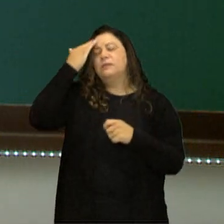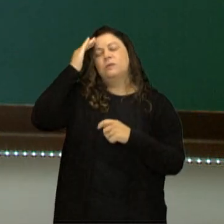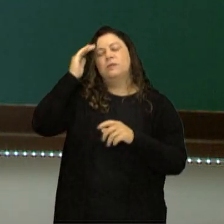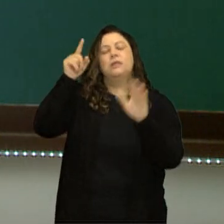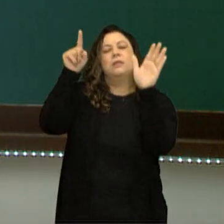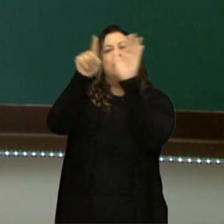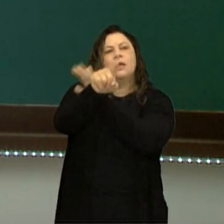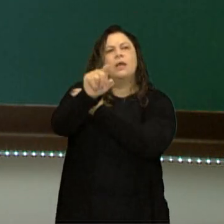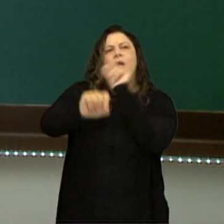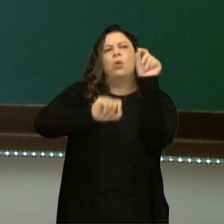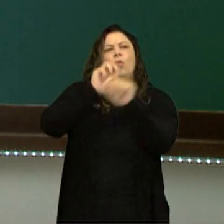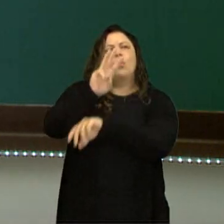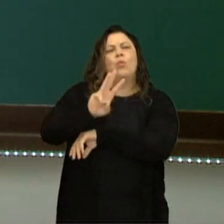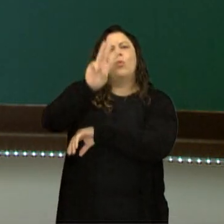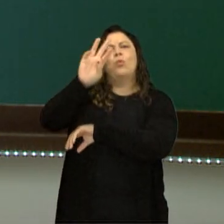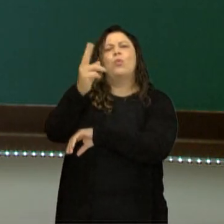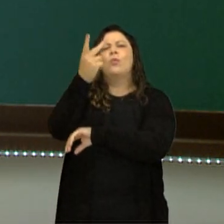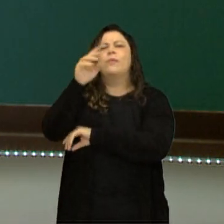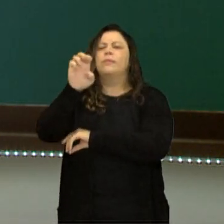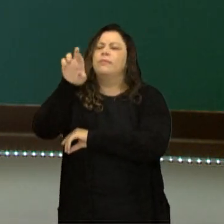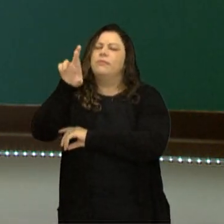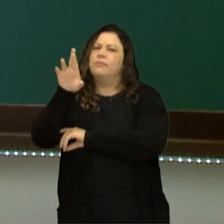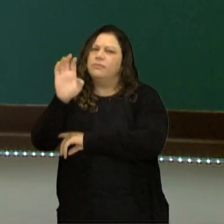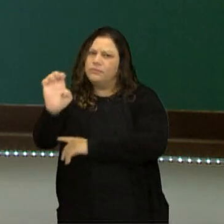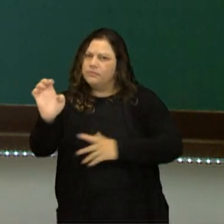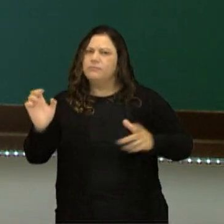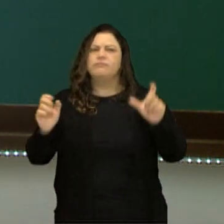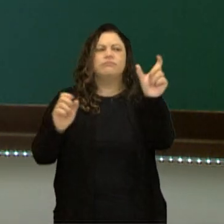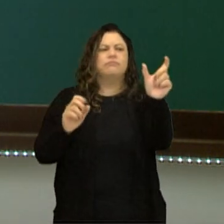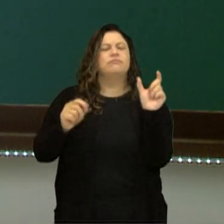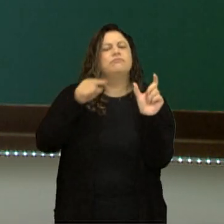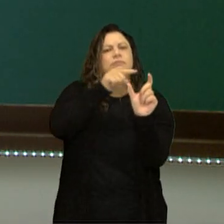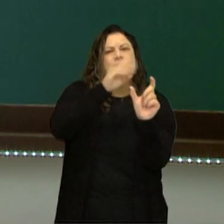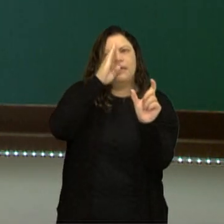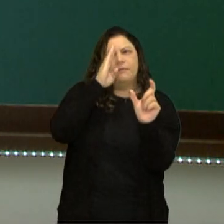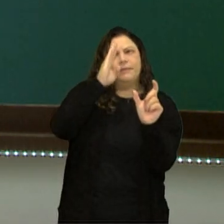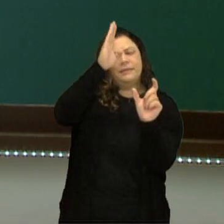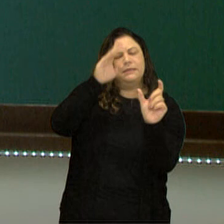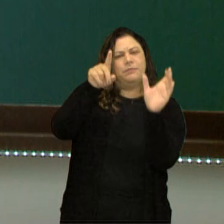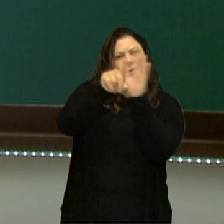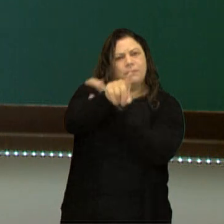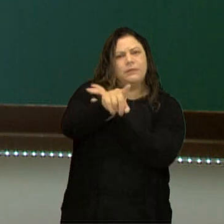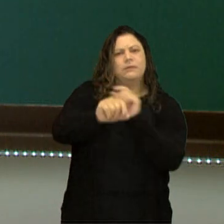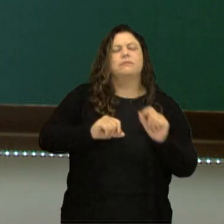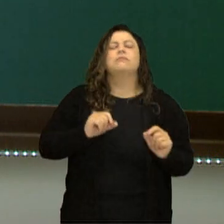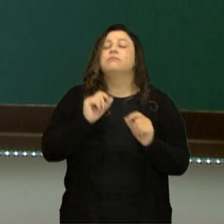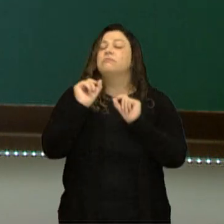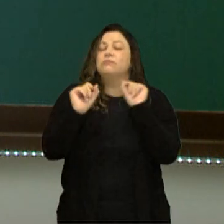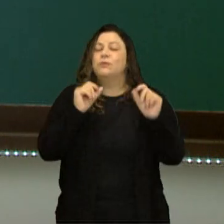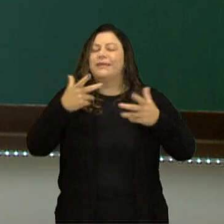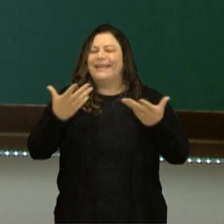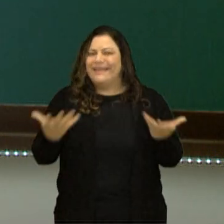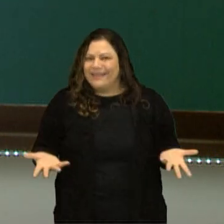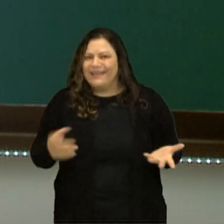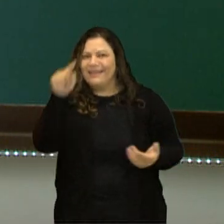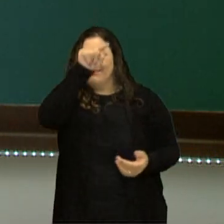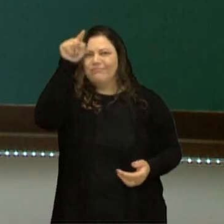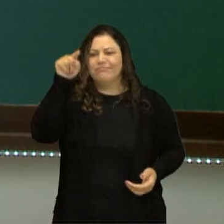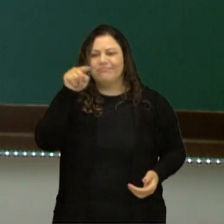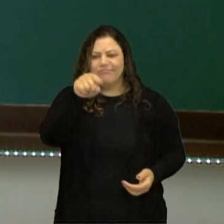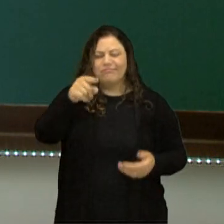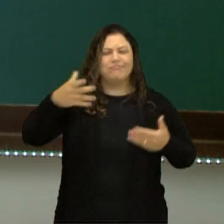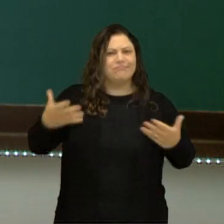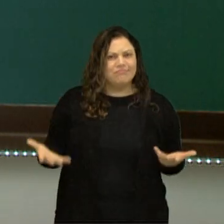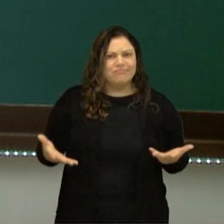pergunta. Where? Essa é a palavra-chave da minha pergunta, o meu pronome interrogativo que